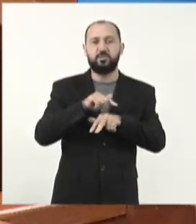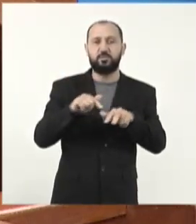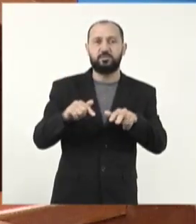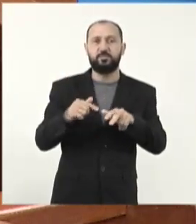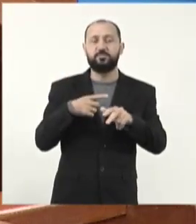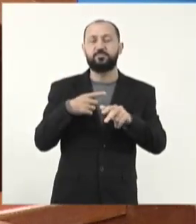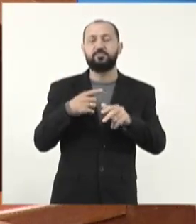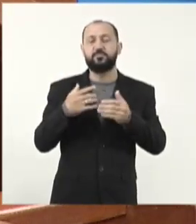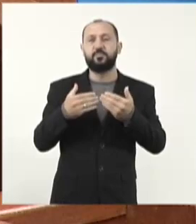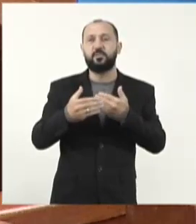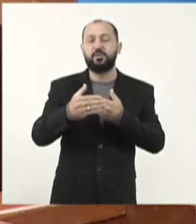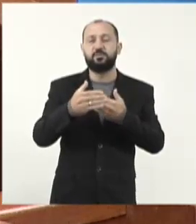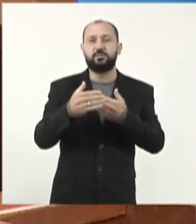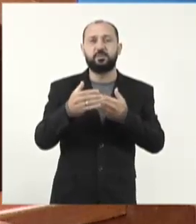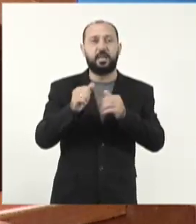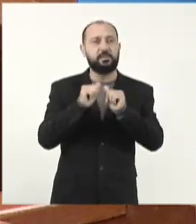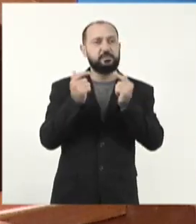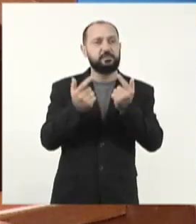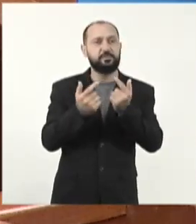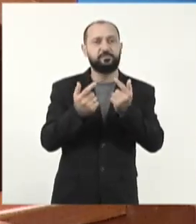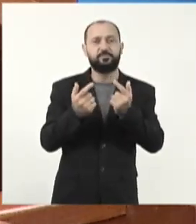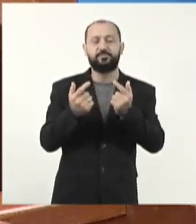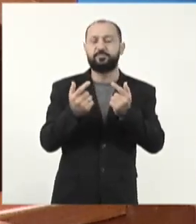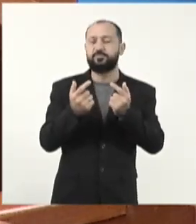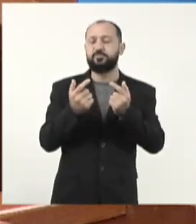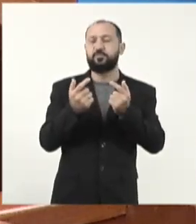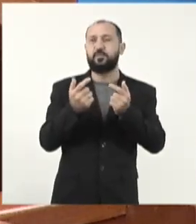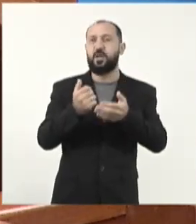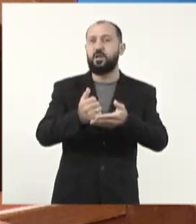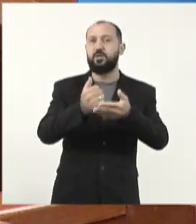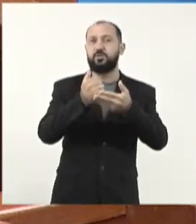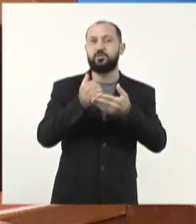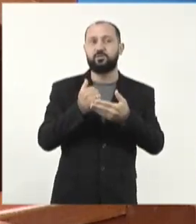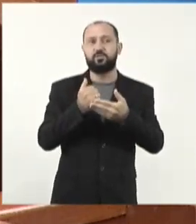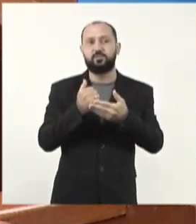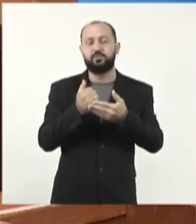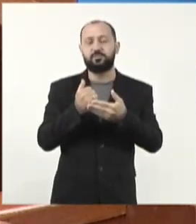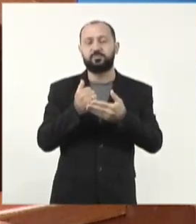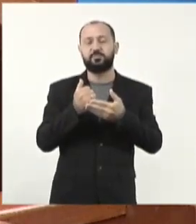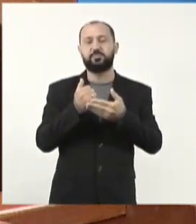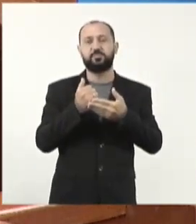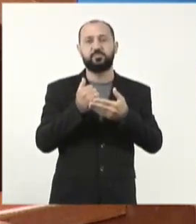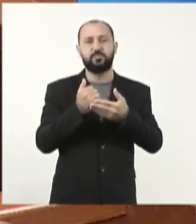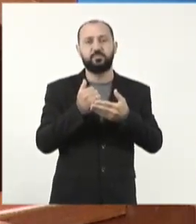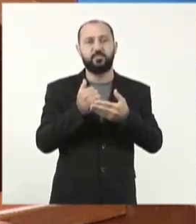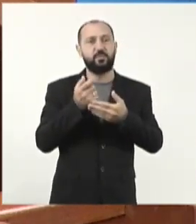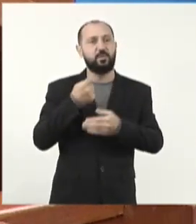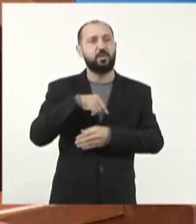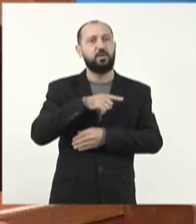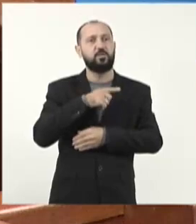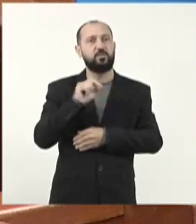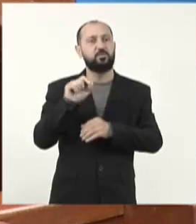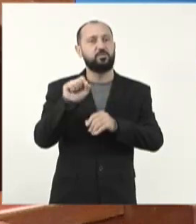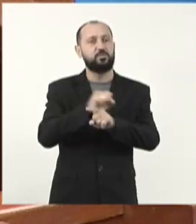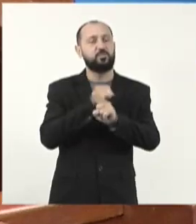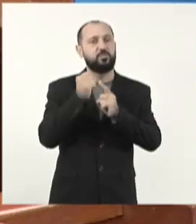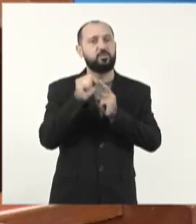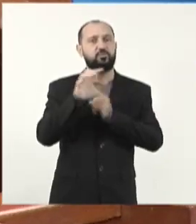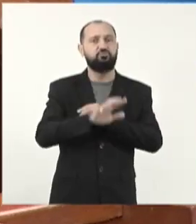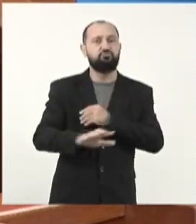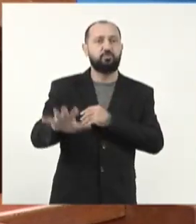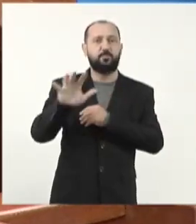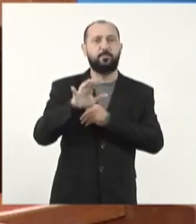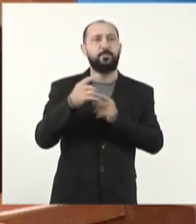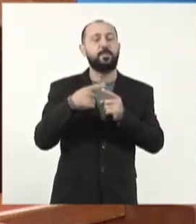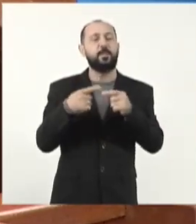que a Assembleia Legislativa faz, ela ajuda muito, né, todos nós, a sociedade como um todo, porque